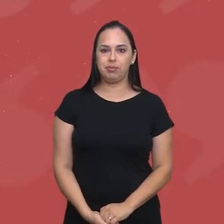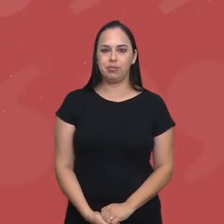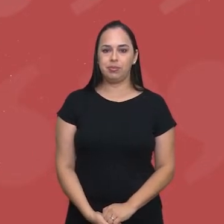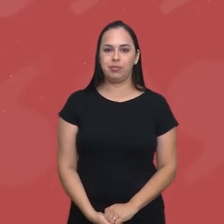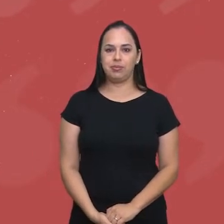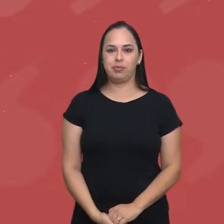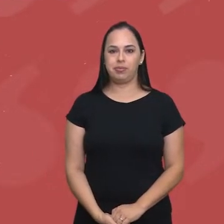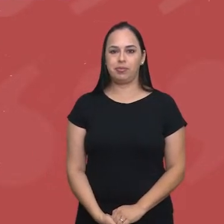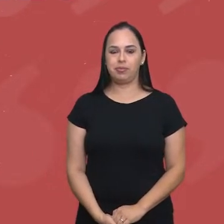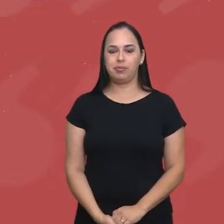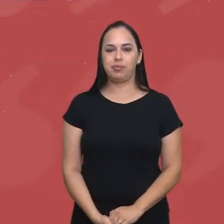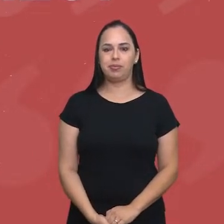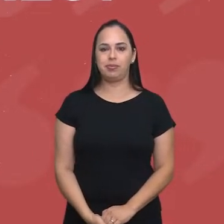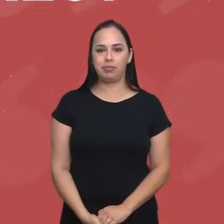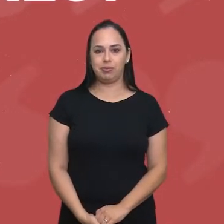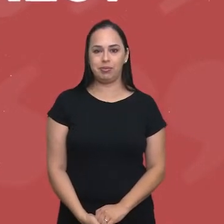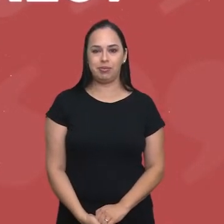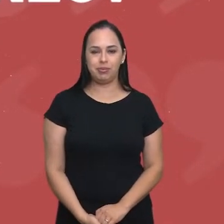das mulheres?